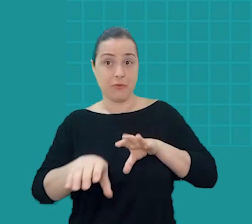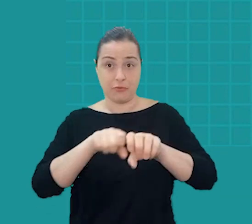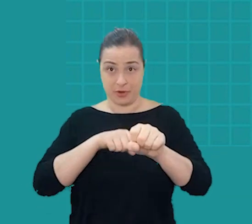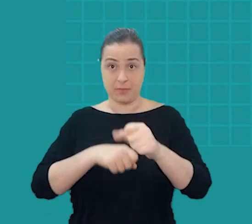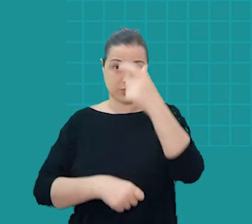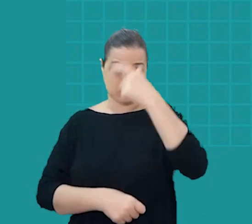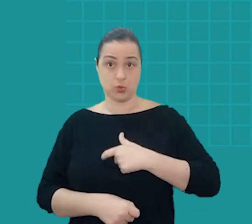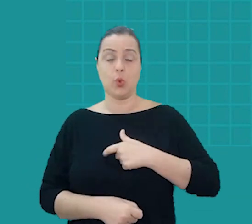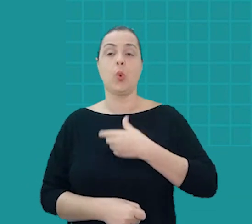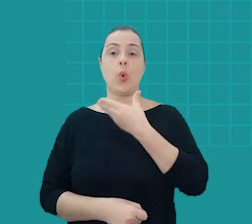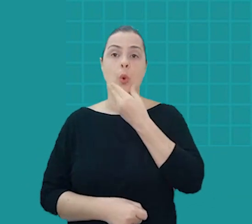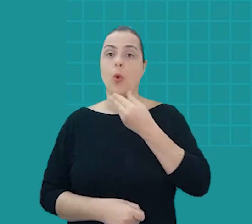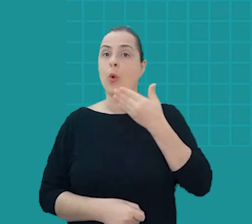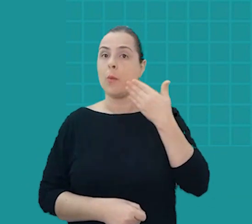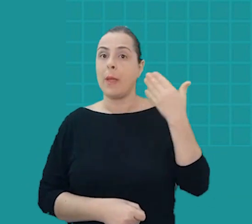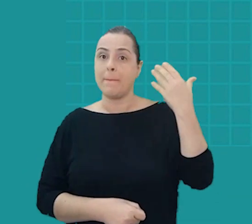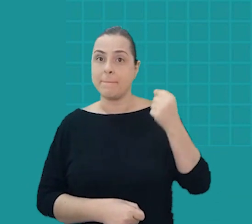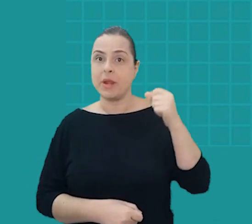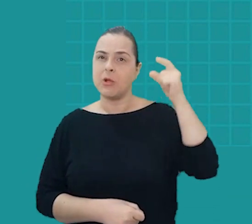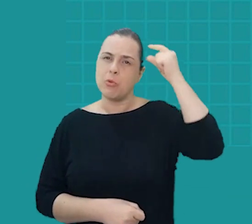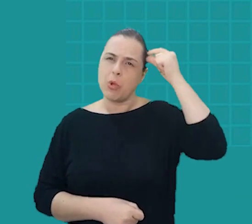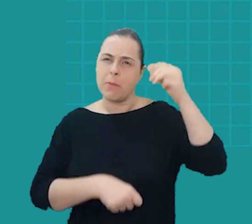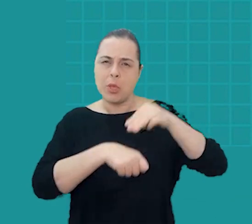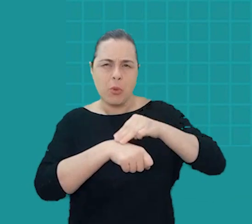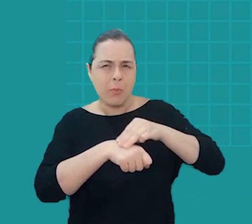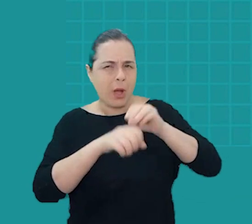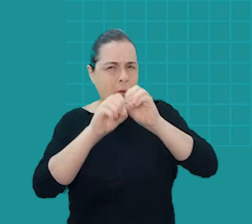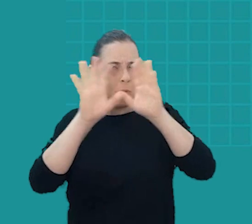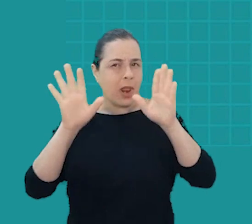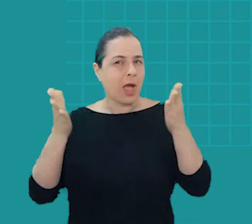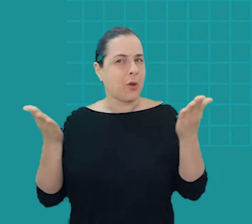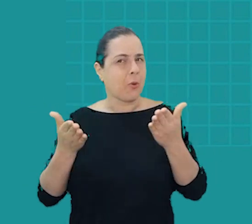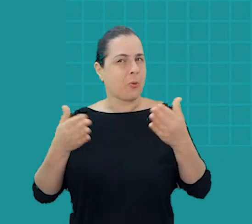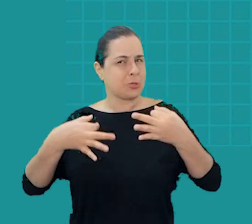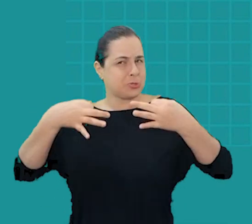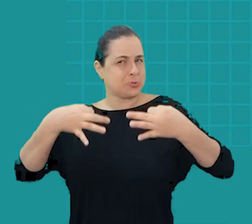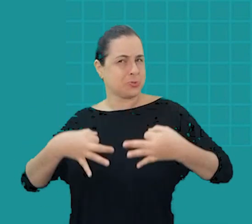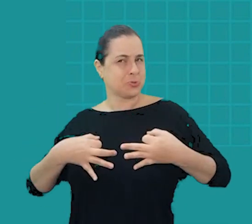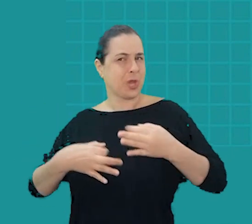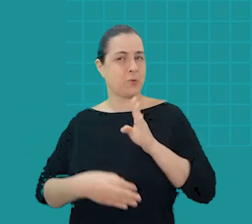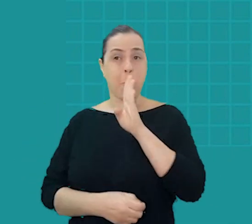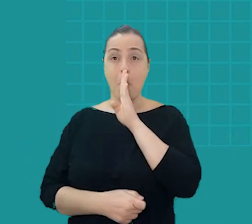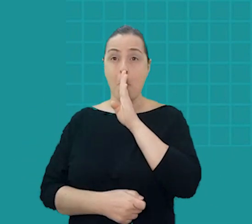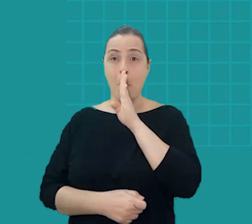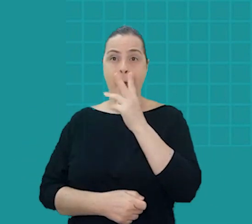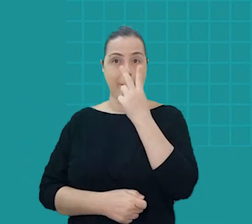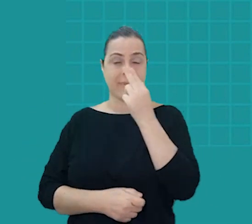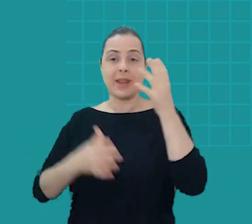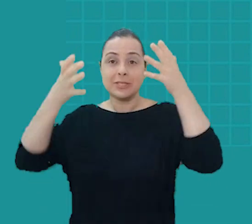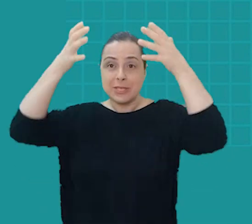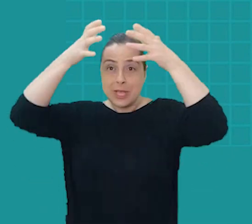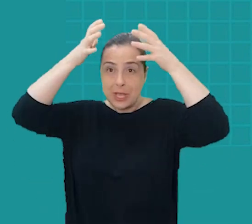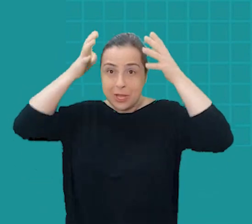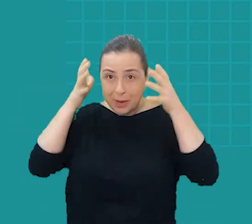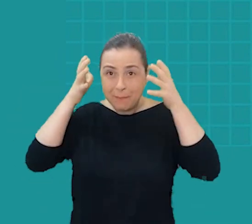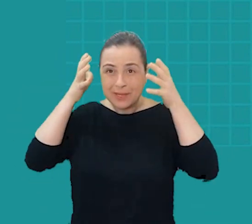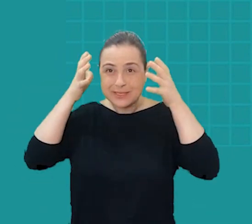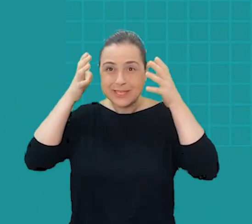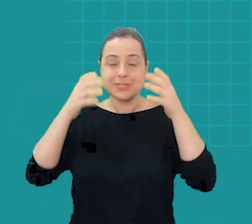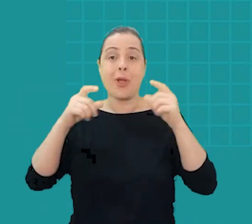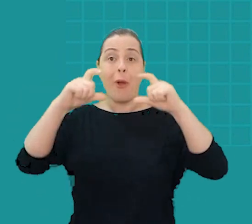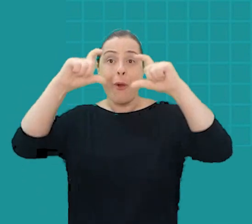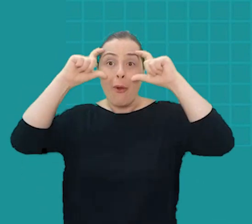homem branco, cabelo meio castanho claro, tá comportado até, tá formando tipo um capacete, óculos de armação